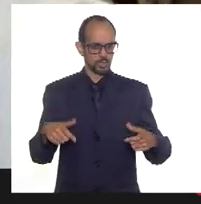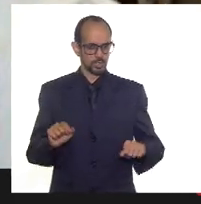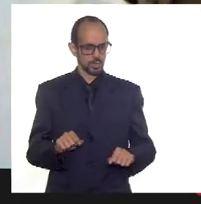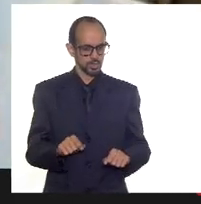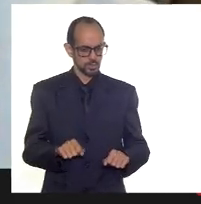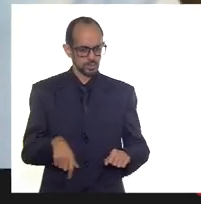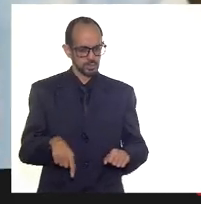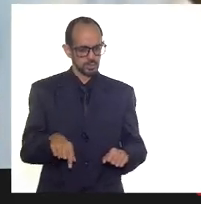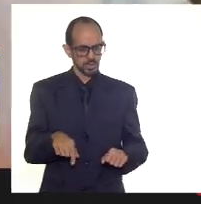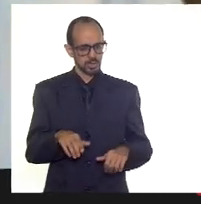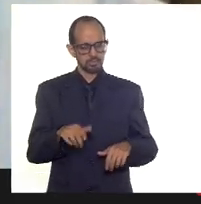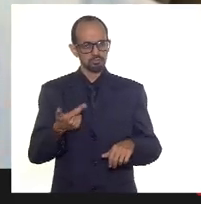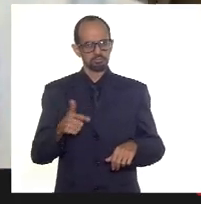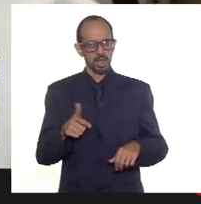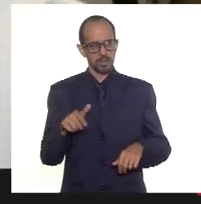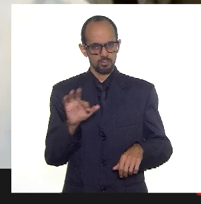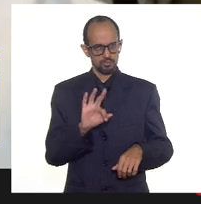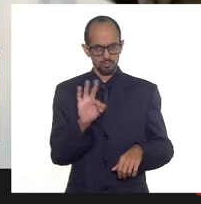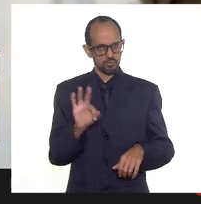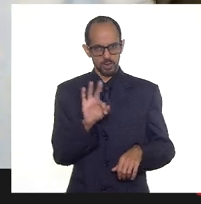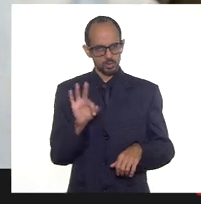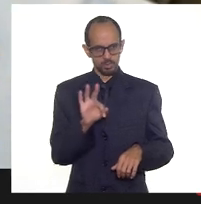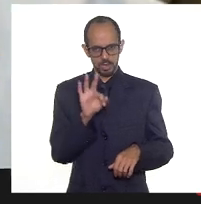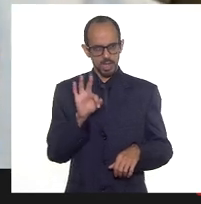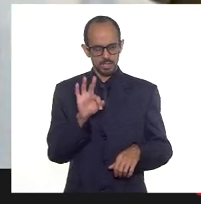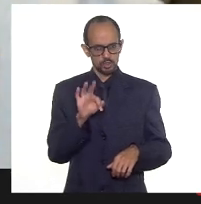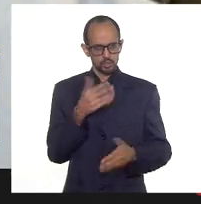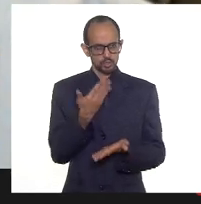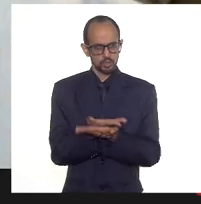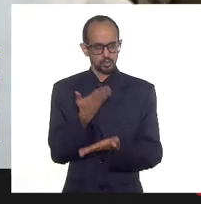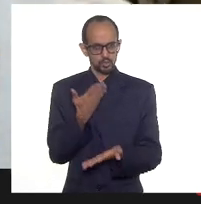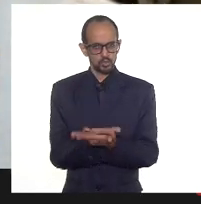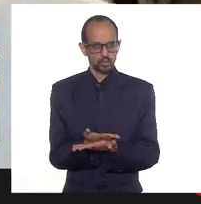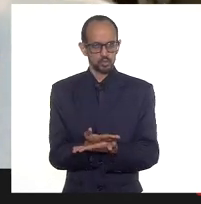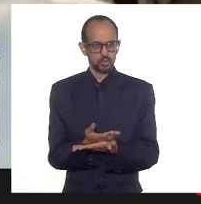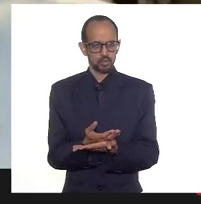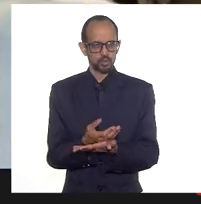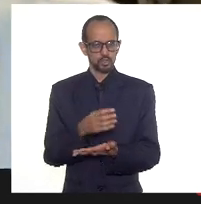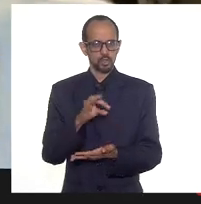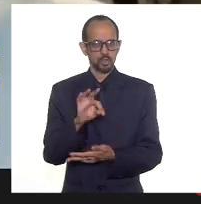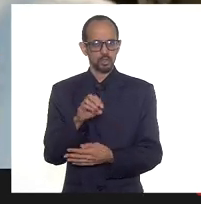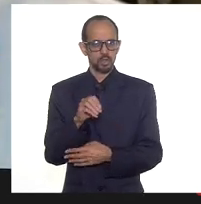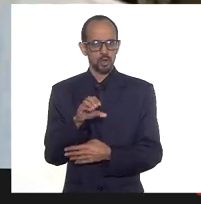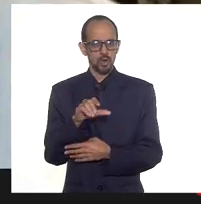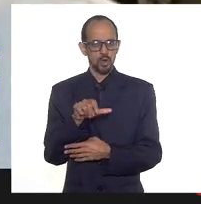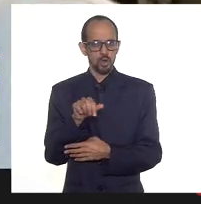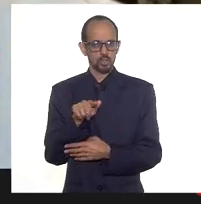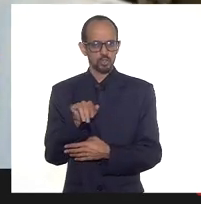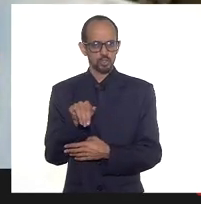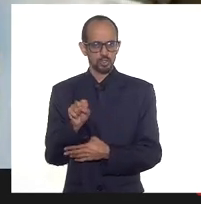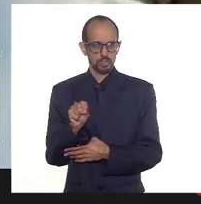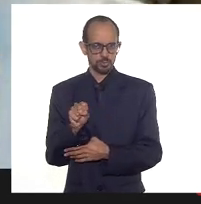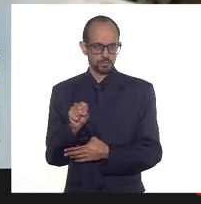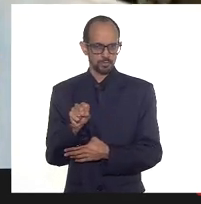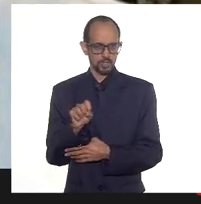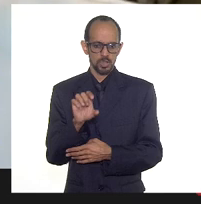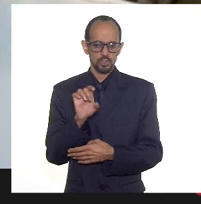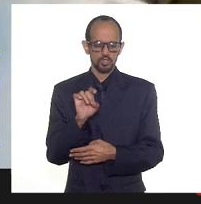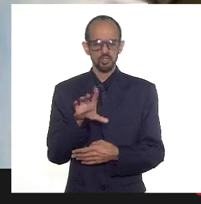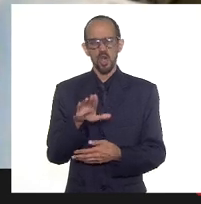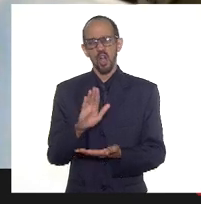sem ter passado por uma faculdade de teologia, né? Raros passaram por isso, à exceção dos metodistas,